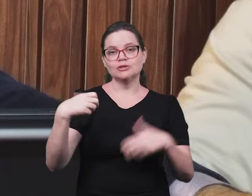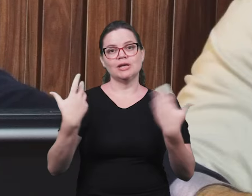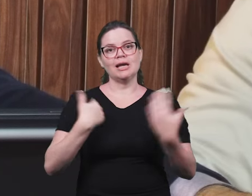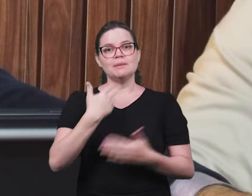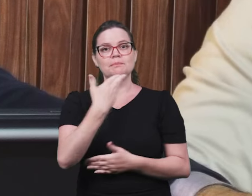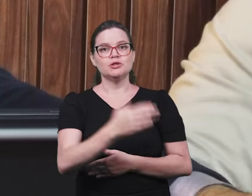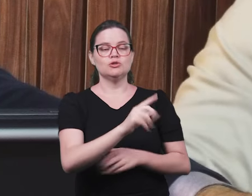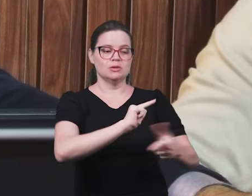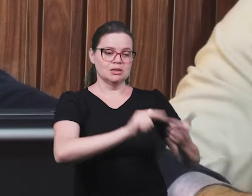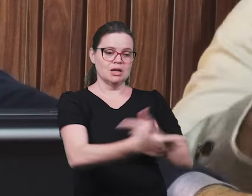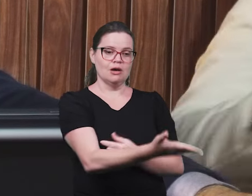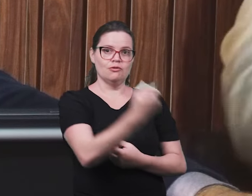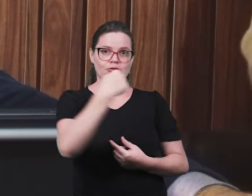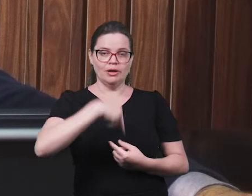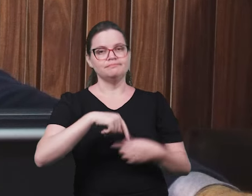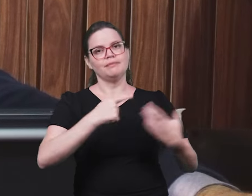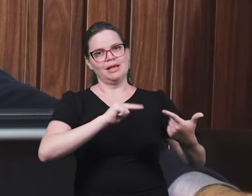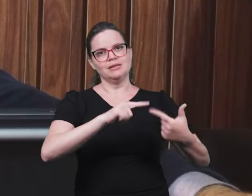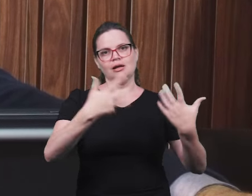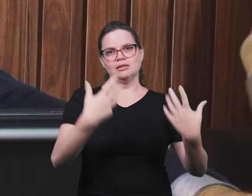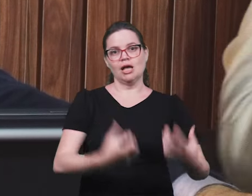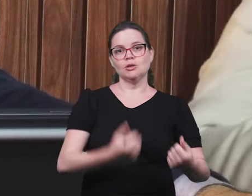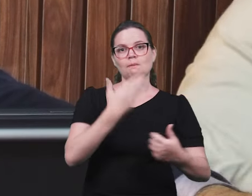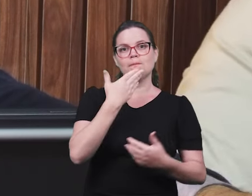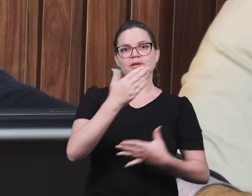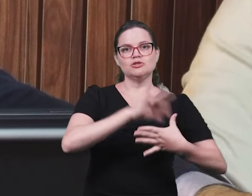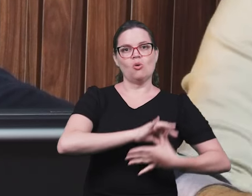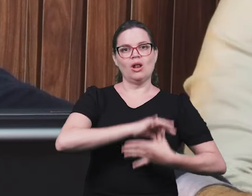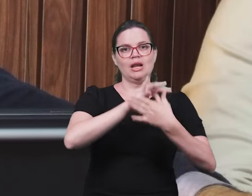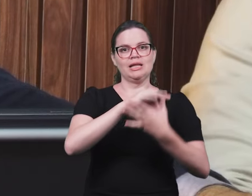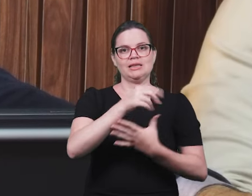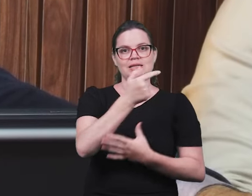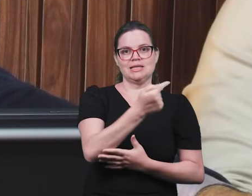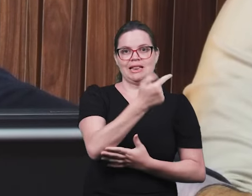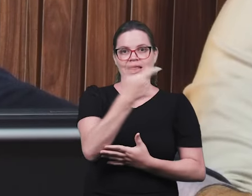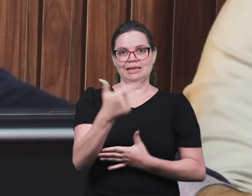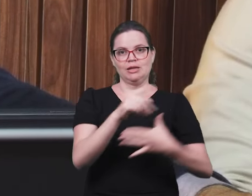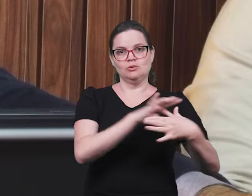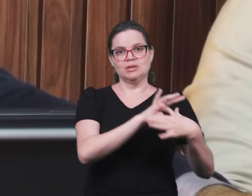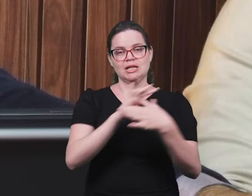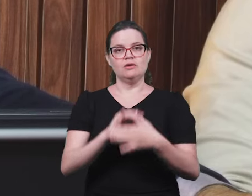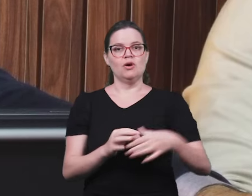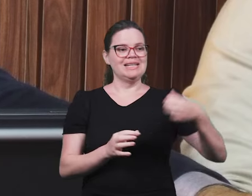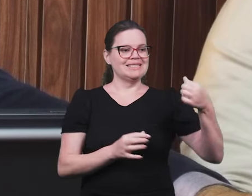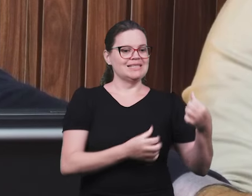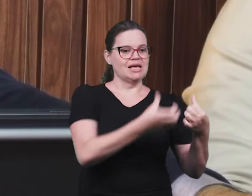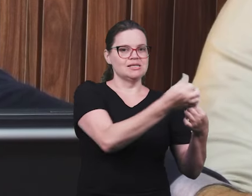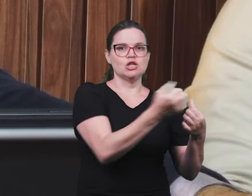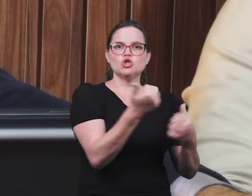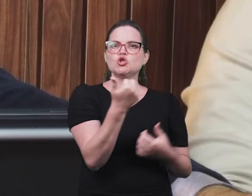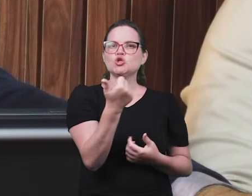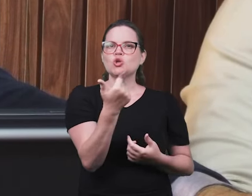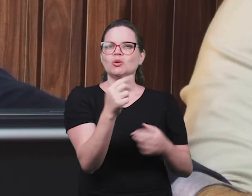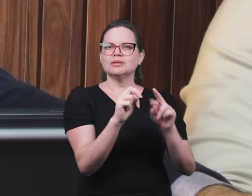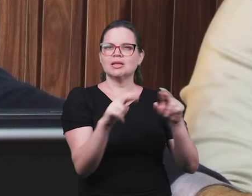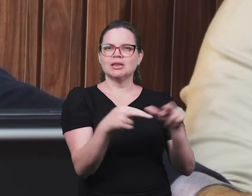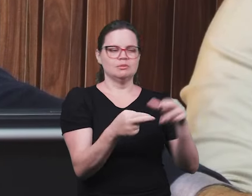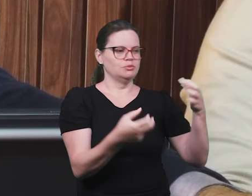Israel. Com isso, Israel mandou 72 anciãos, 6 de cada uma das 12 tribos de Israel,